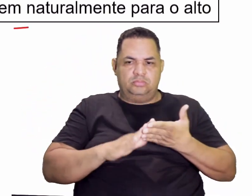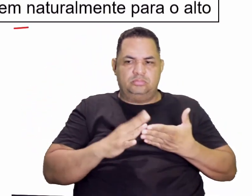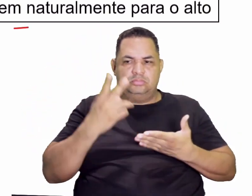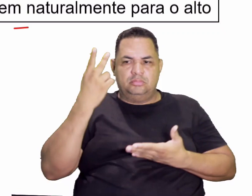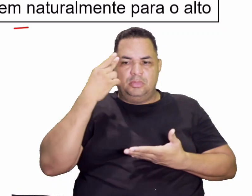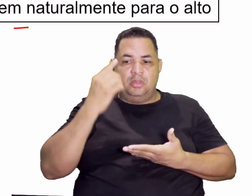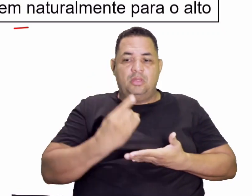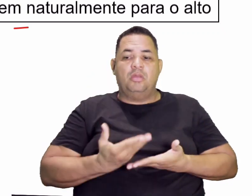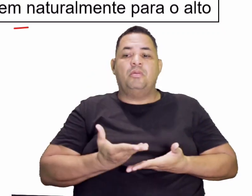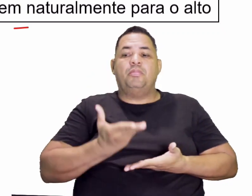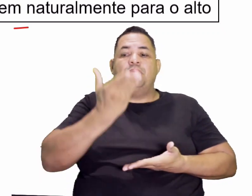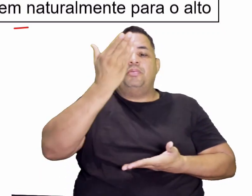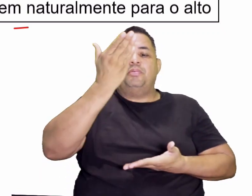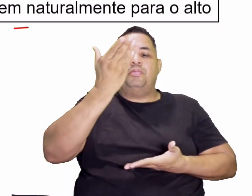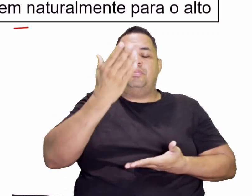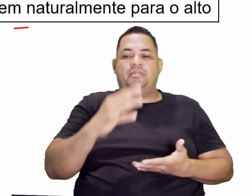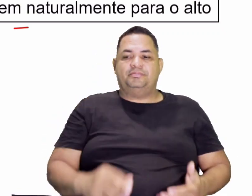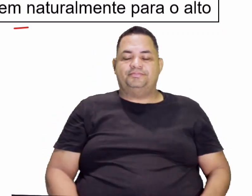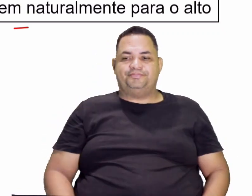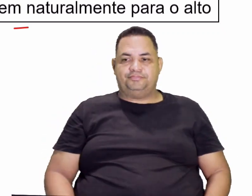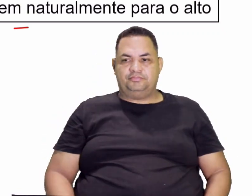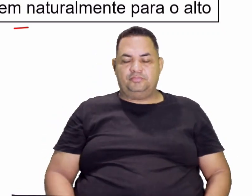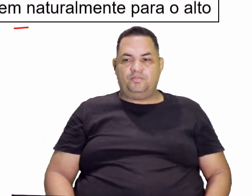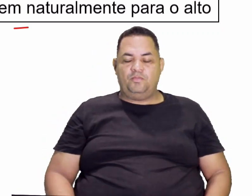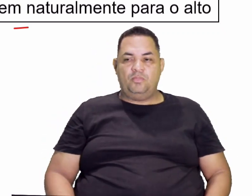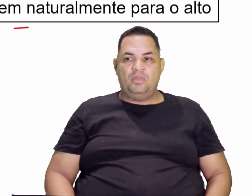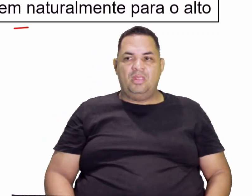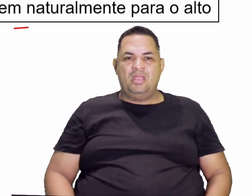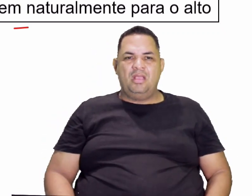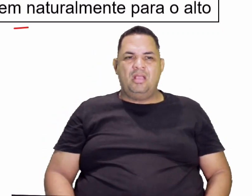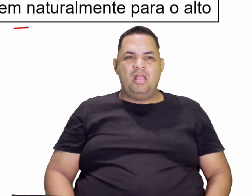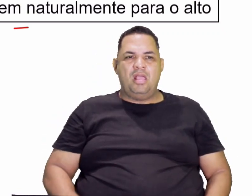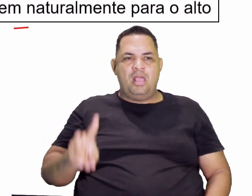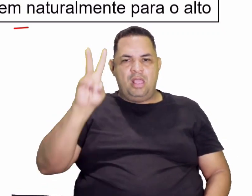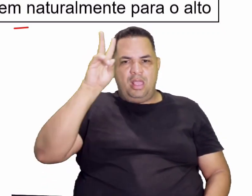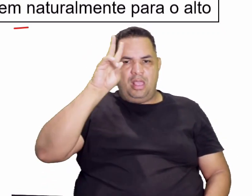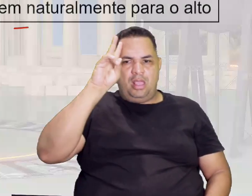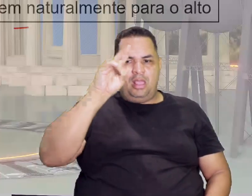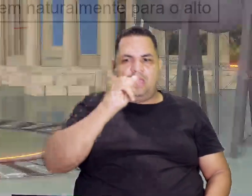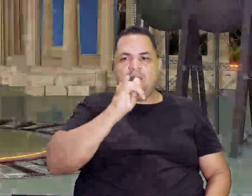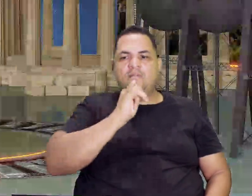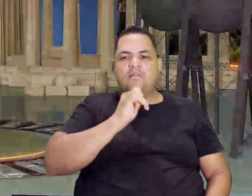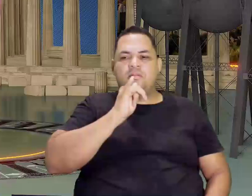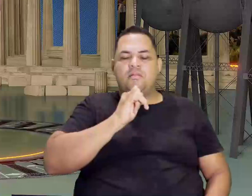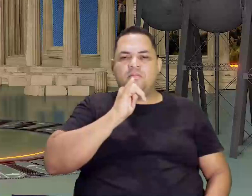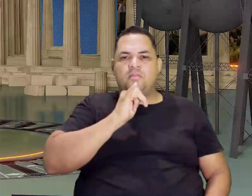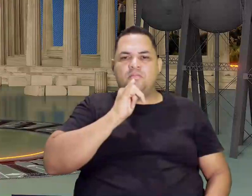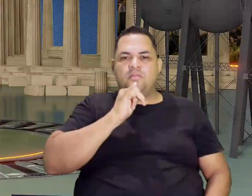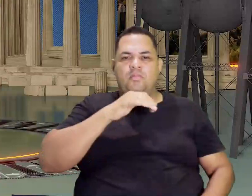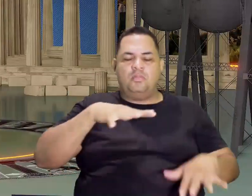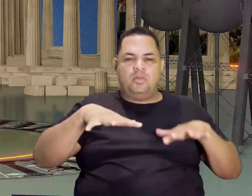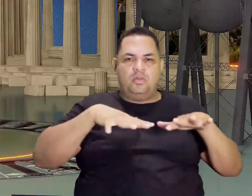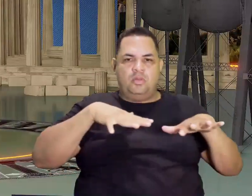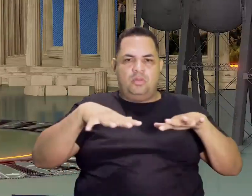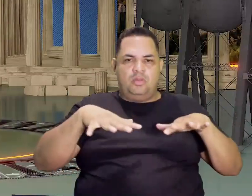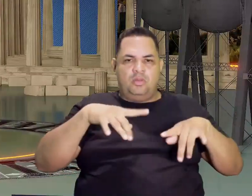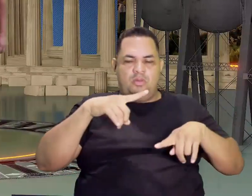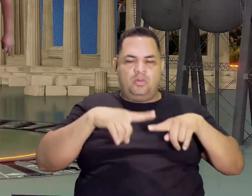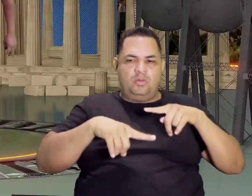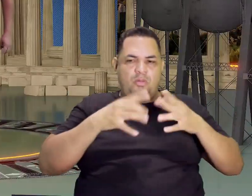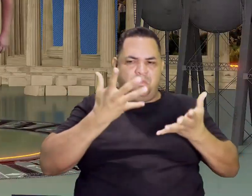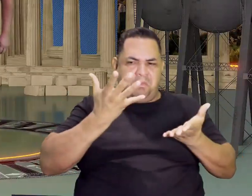tendem naturalmente para o alto. É assim. Lembra que, inclusive, deu o exemplo que a questão do movimento, né? O